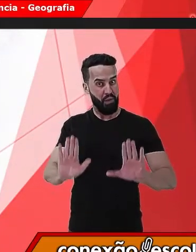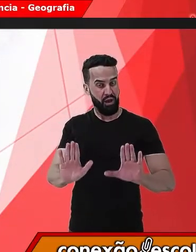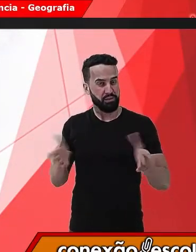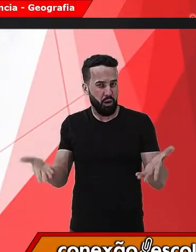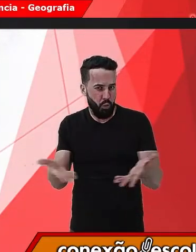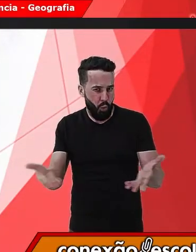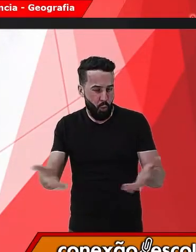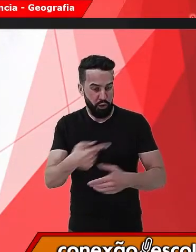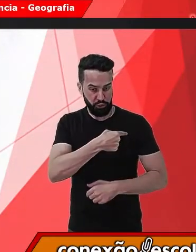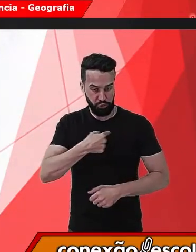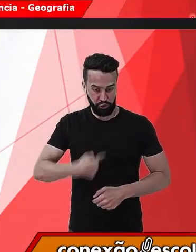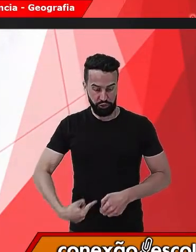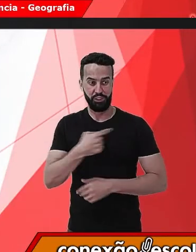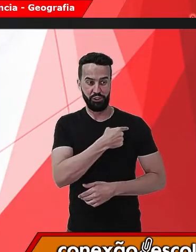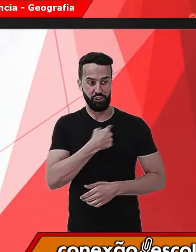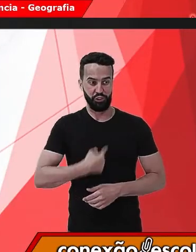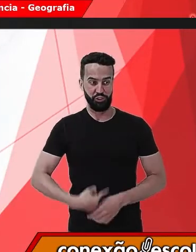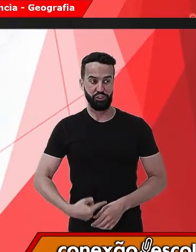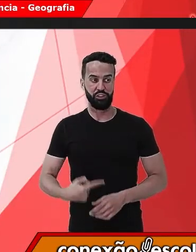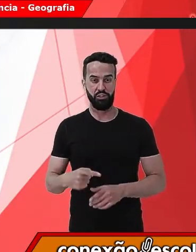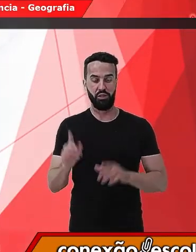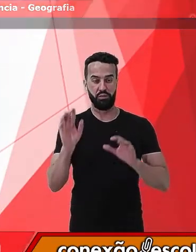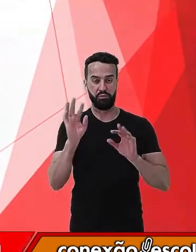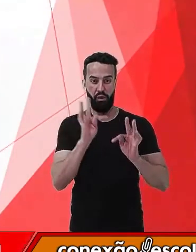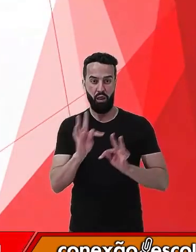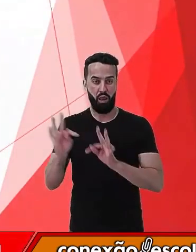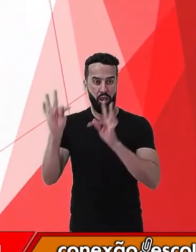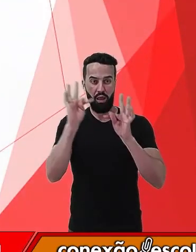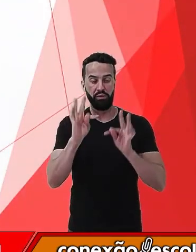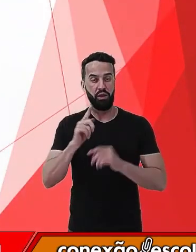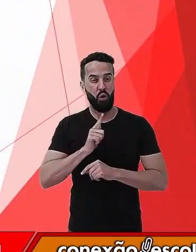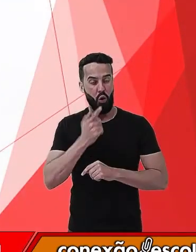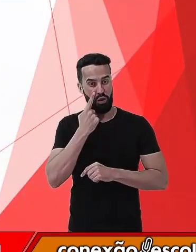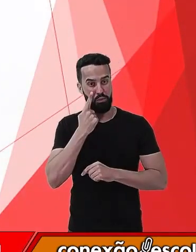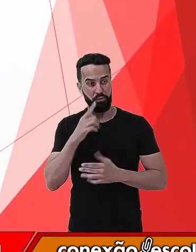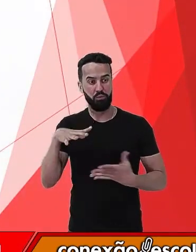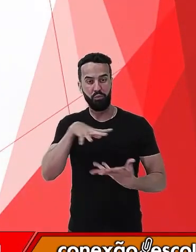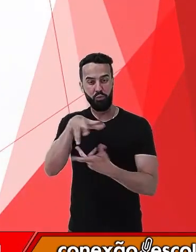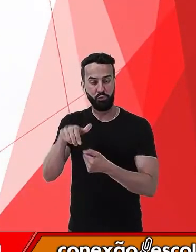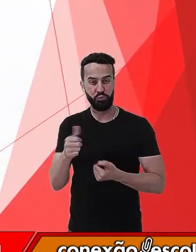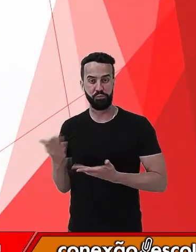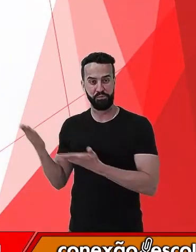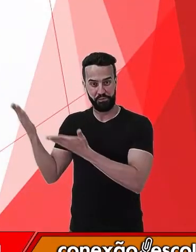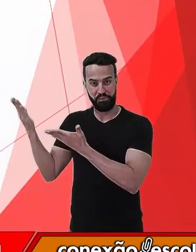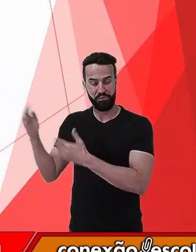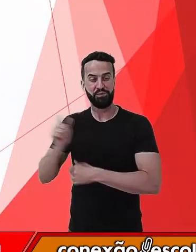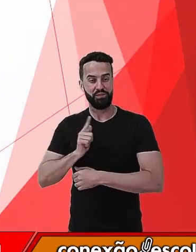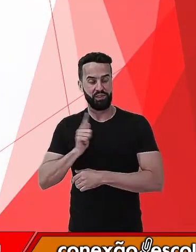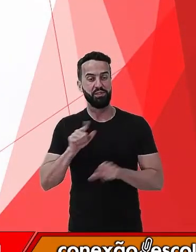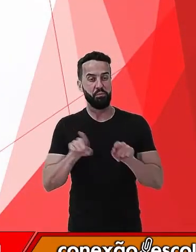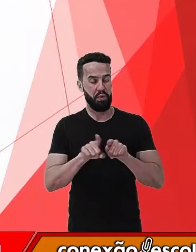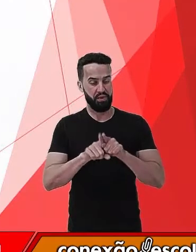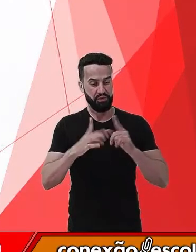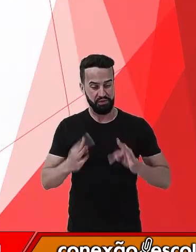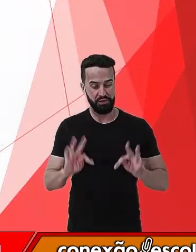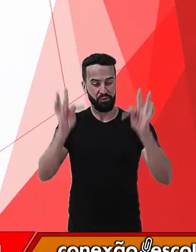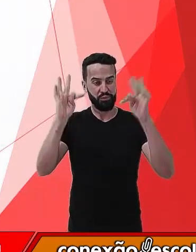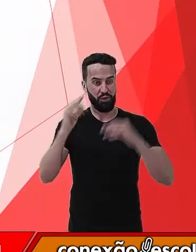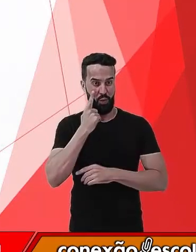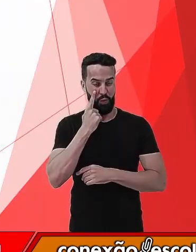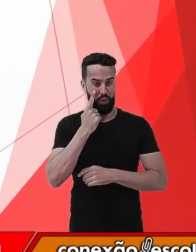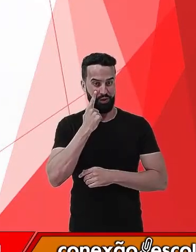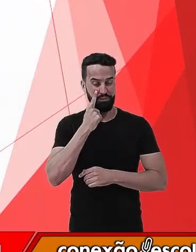ser acessados na China e os conteúdos que chegam à população passam por um filtro do Partido Comunista da China.